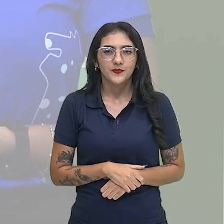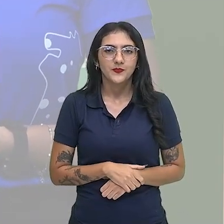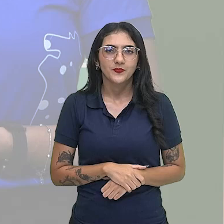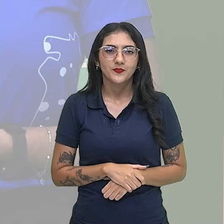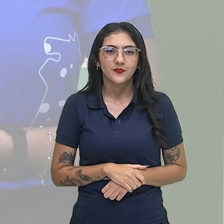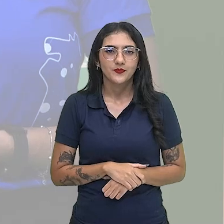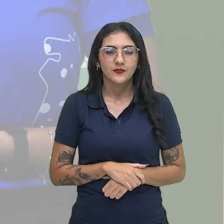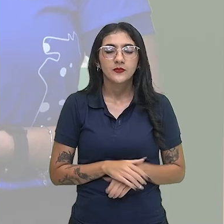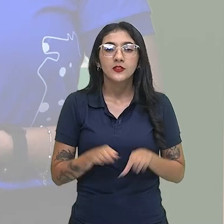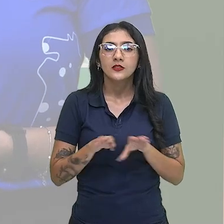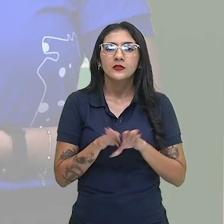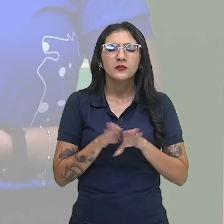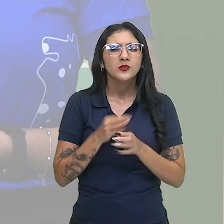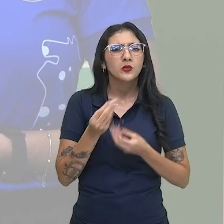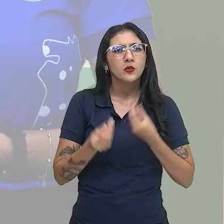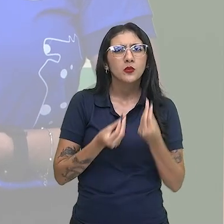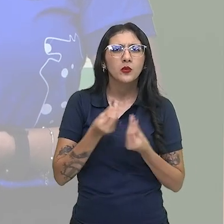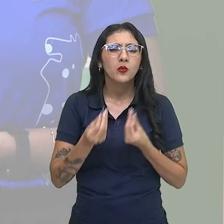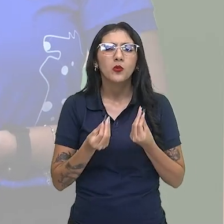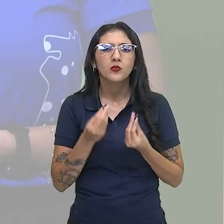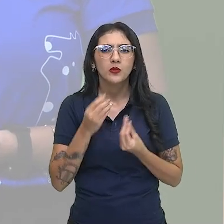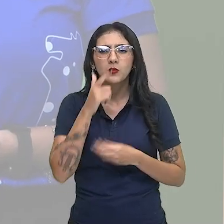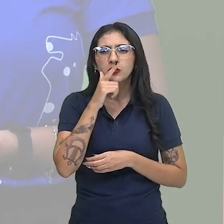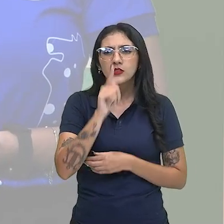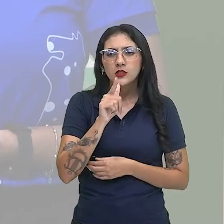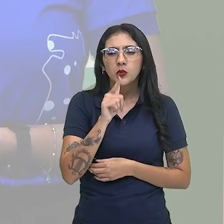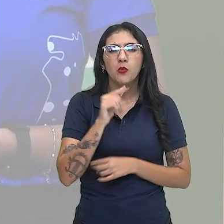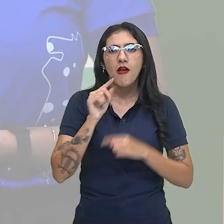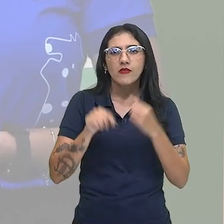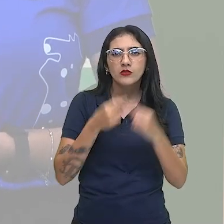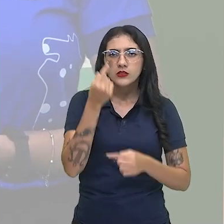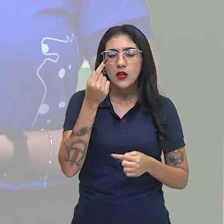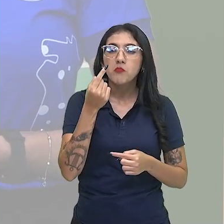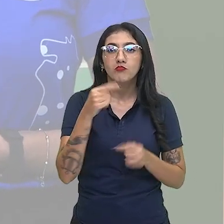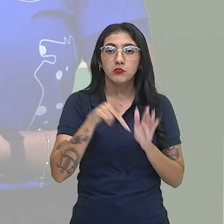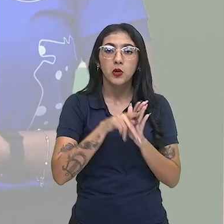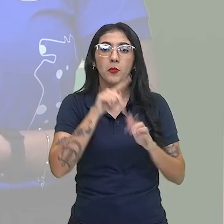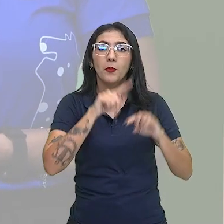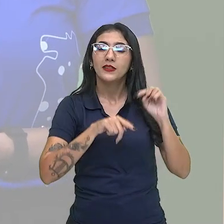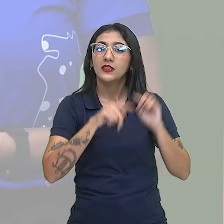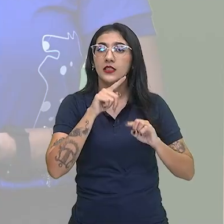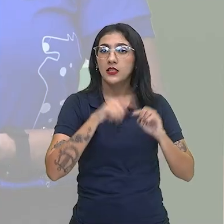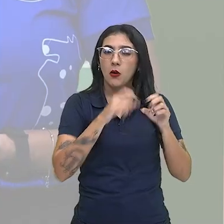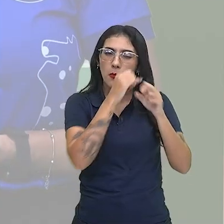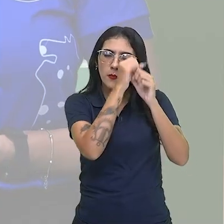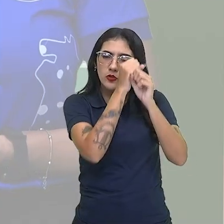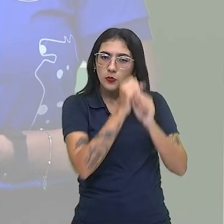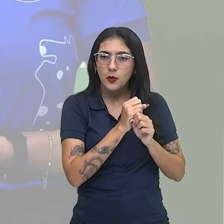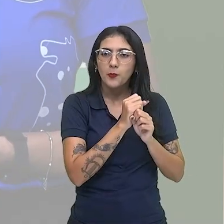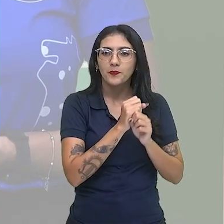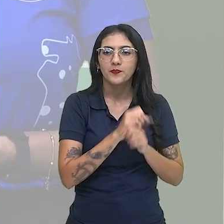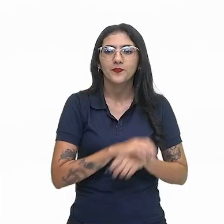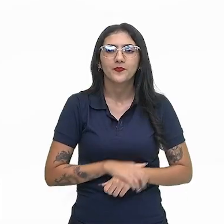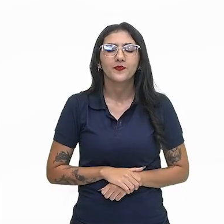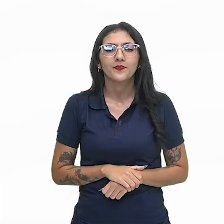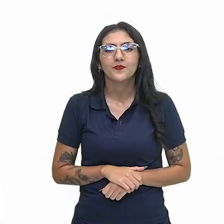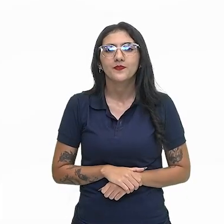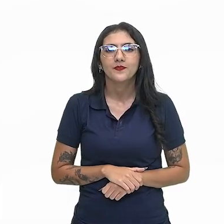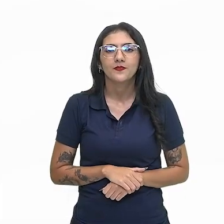utilizamos para chegarmos a essa descoberta foram os microscópios, e nós temos diferentes tipos de microscopia, que são